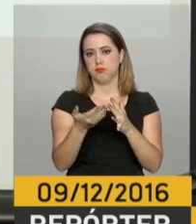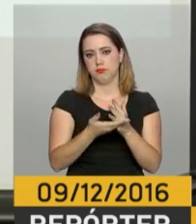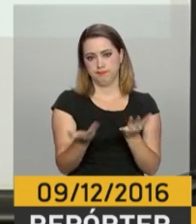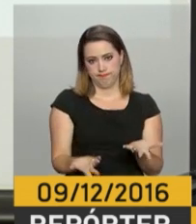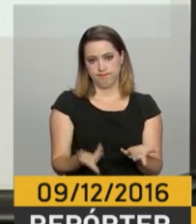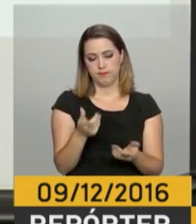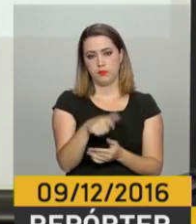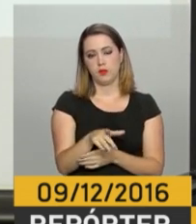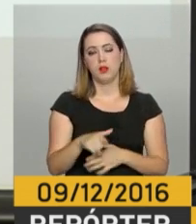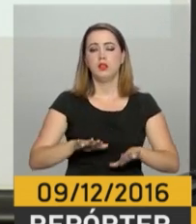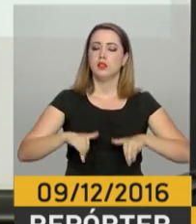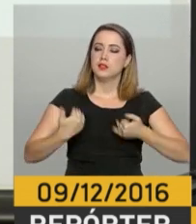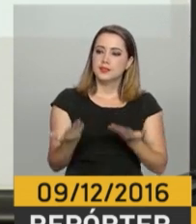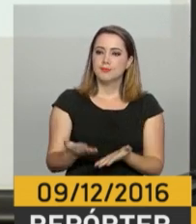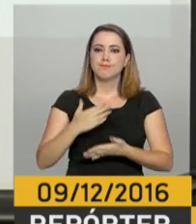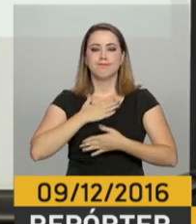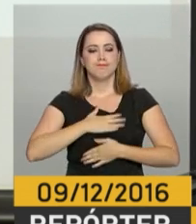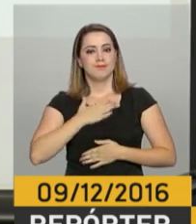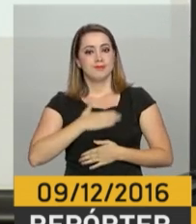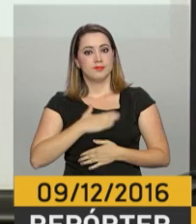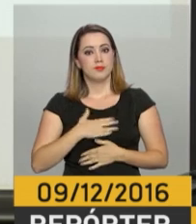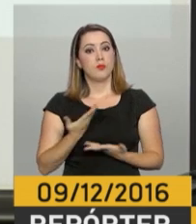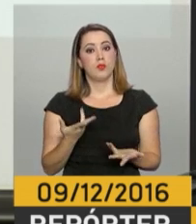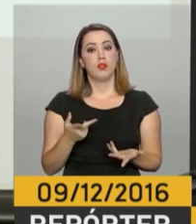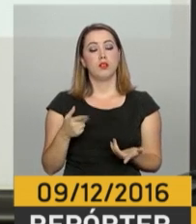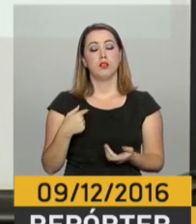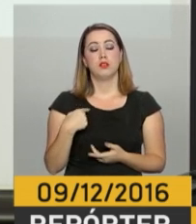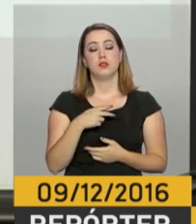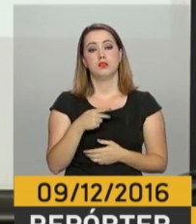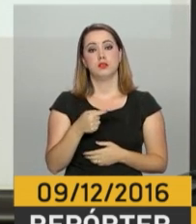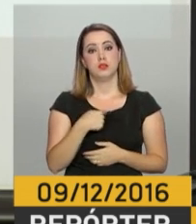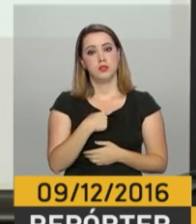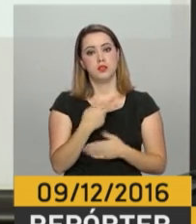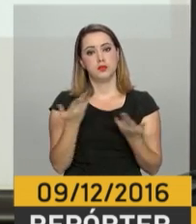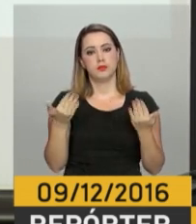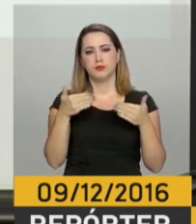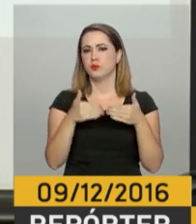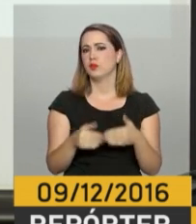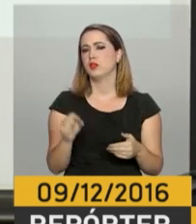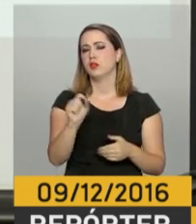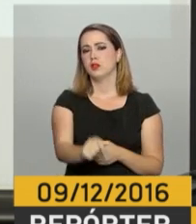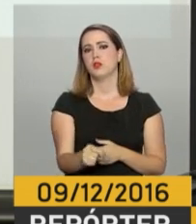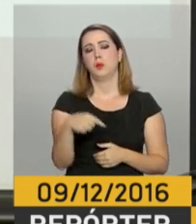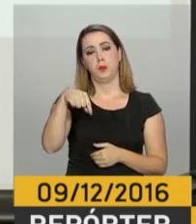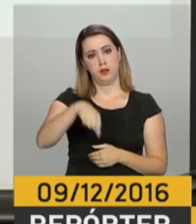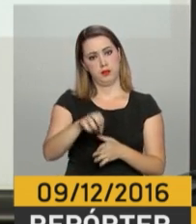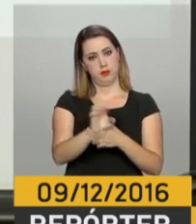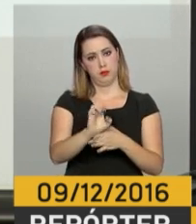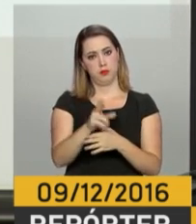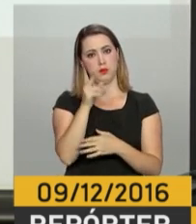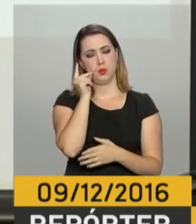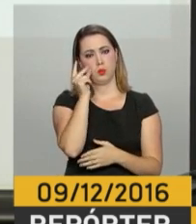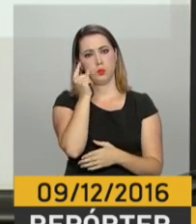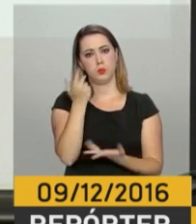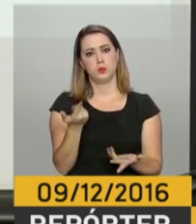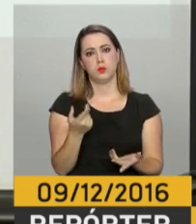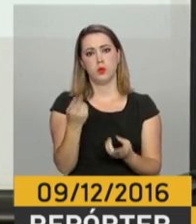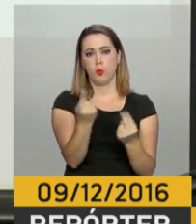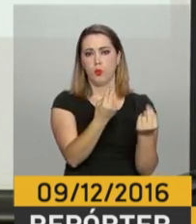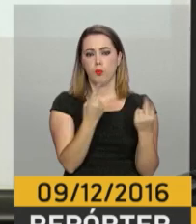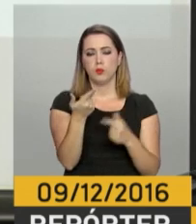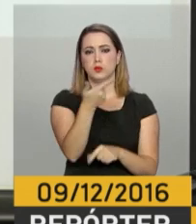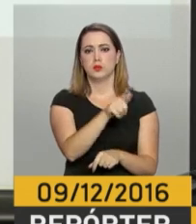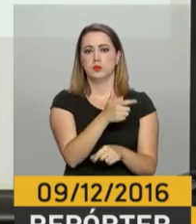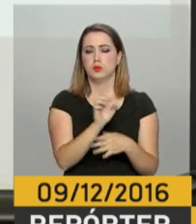enorme prazer, com enorme satisfação que eu venho aqui ao Ceará, como passei por outros